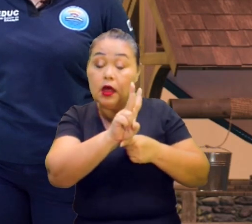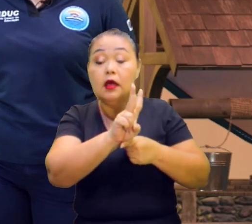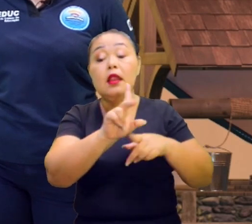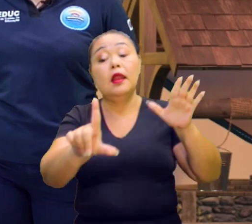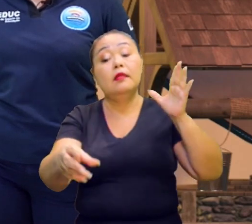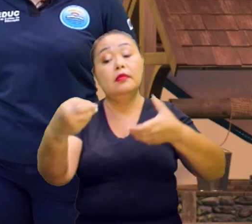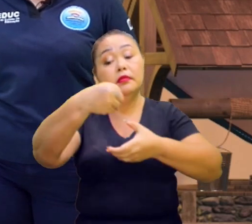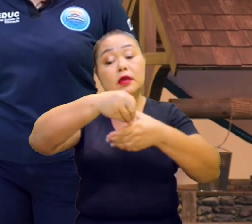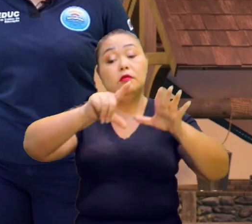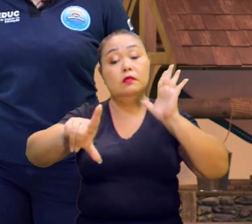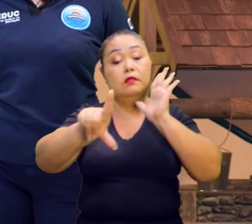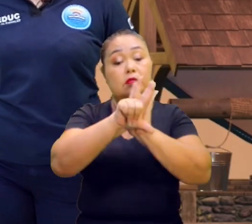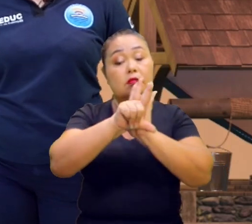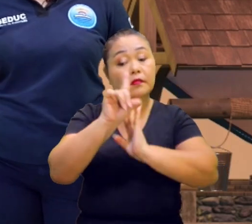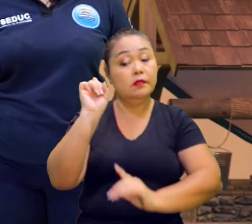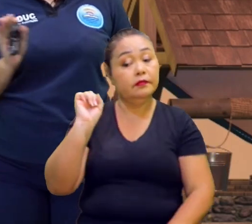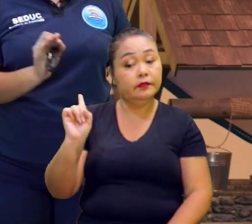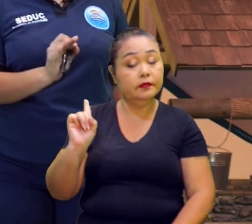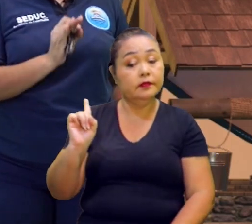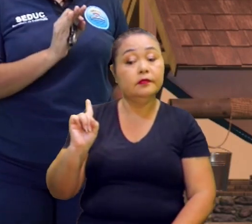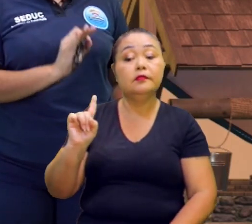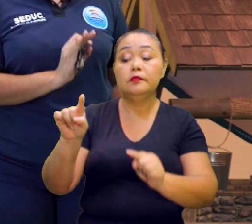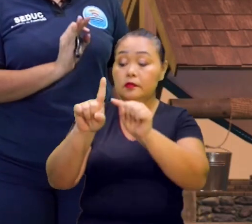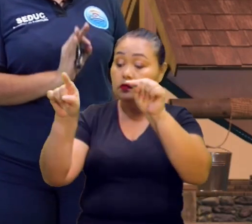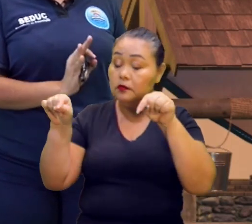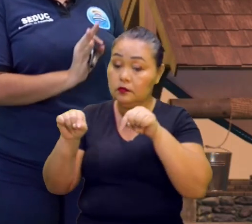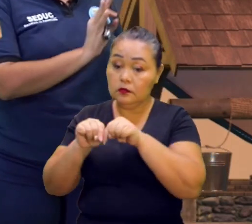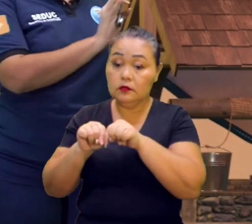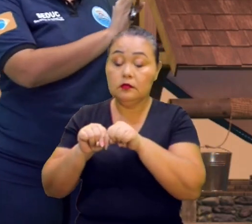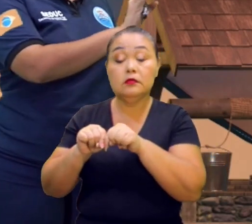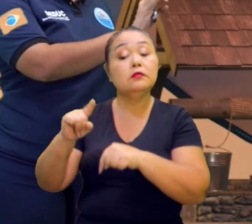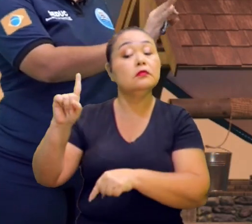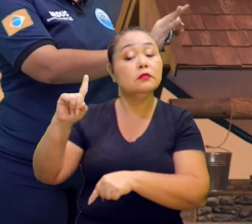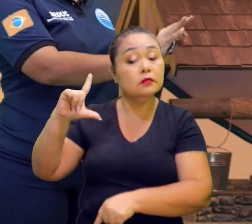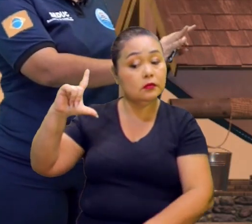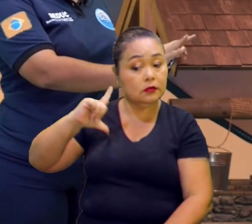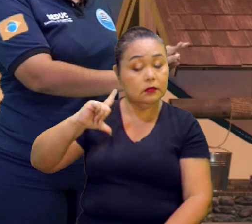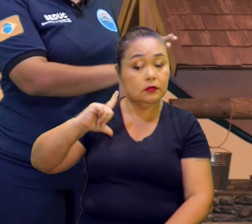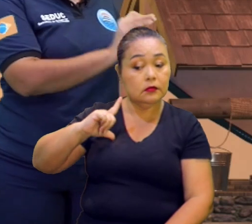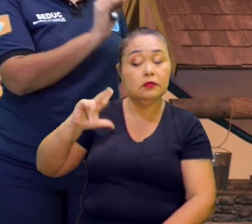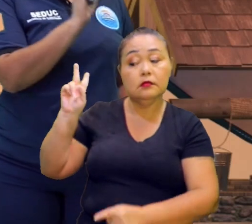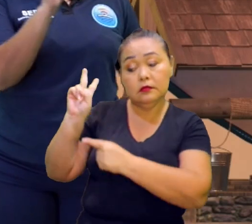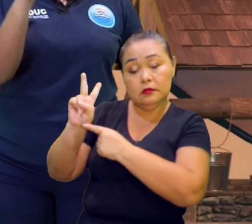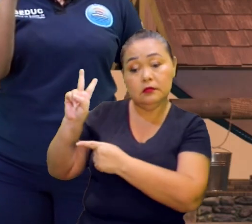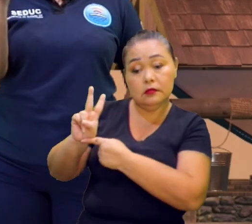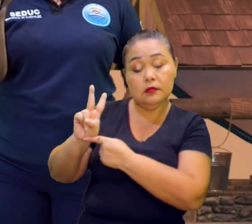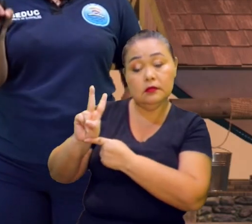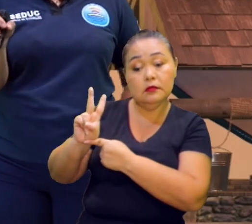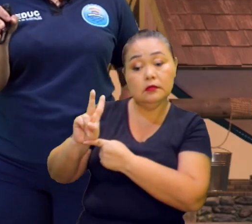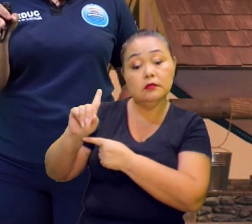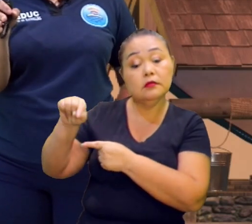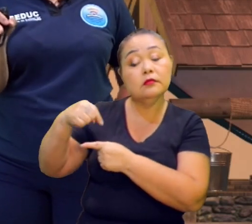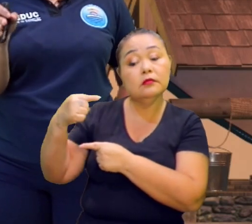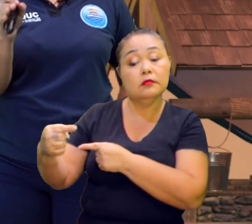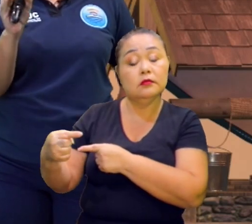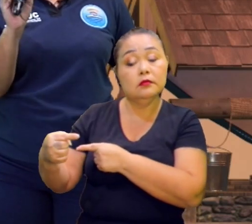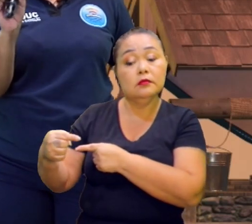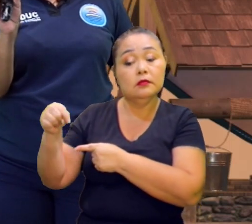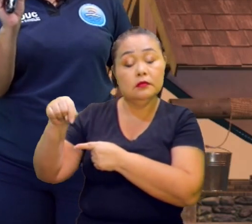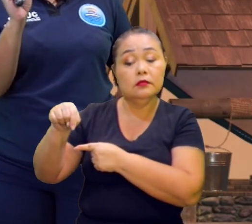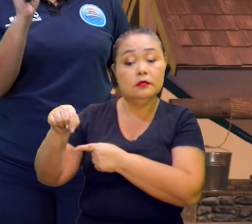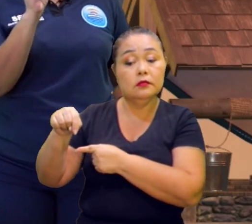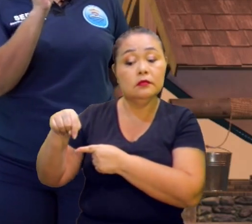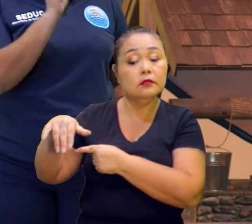legais. Toda propriedade ela precisa ter a manutenção. No nosso caso,